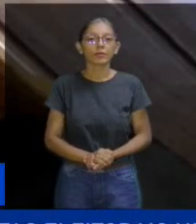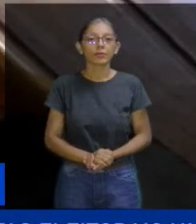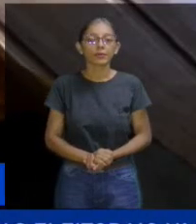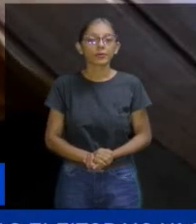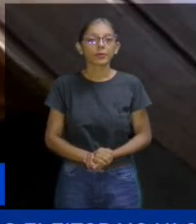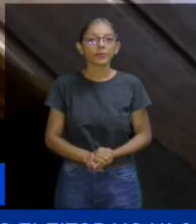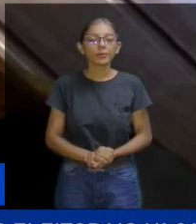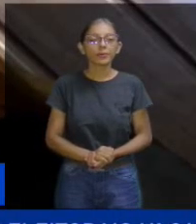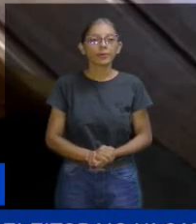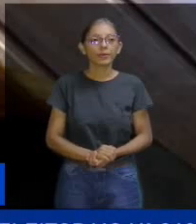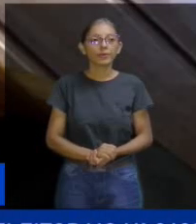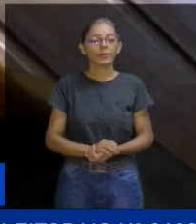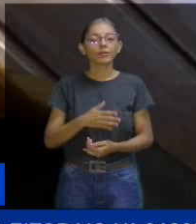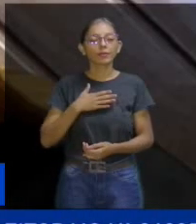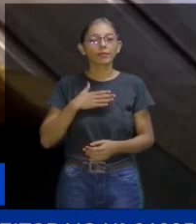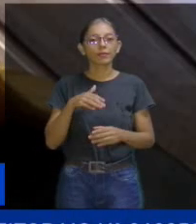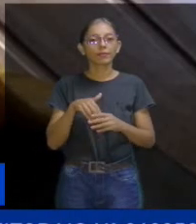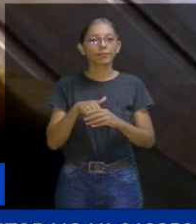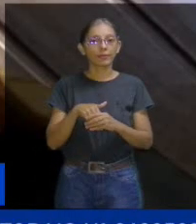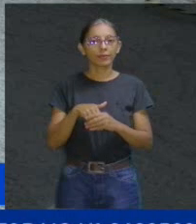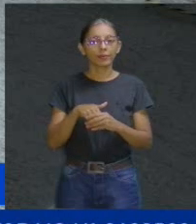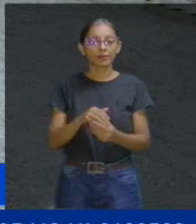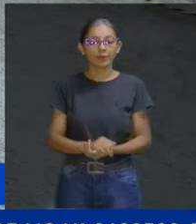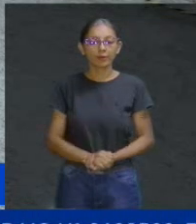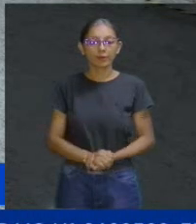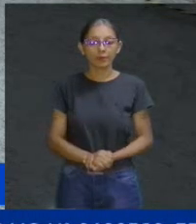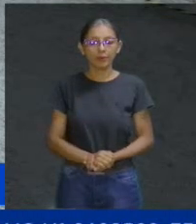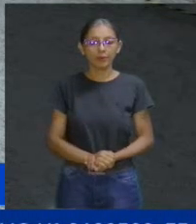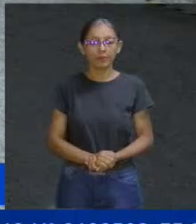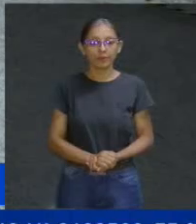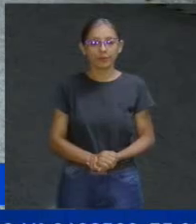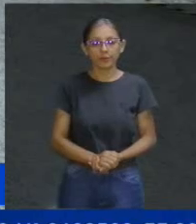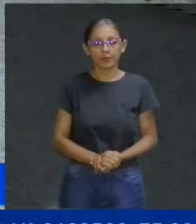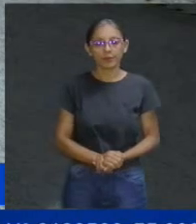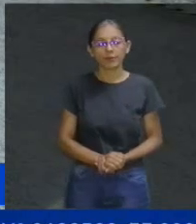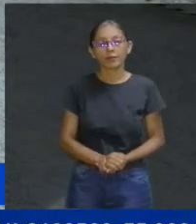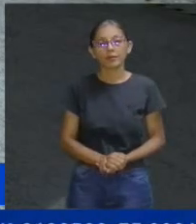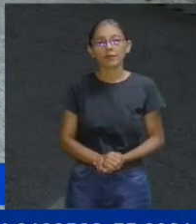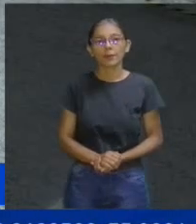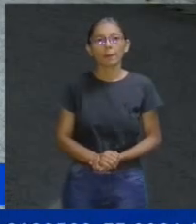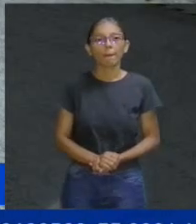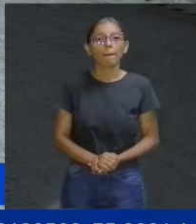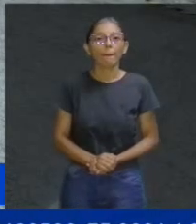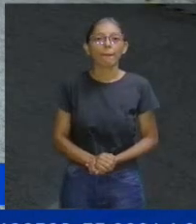embargos de declaração. É como voto, excelências. Imagem plena plenário.